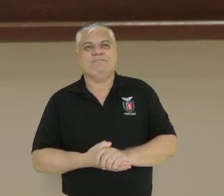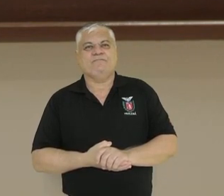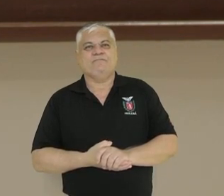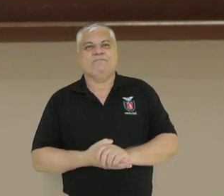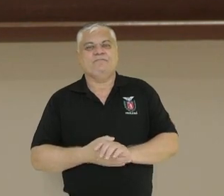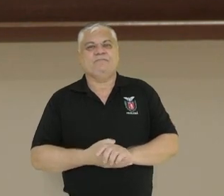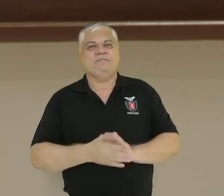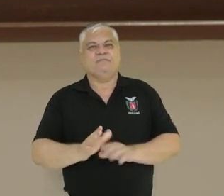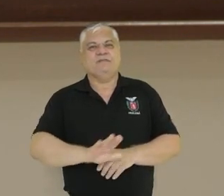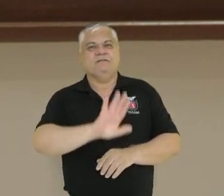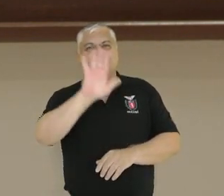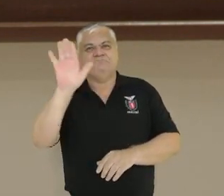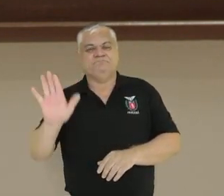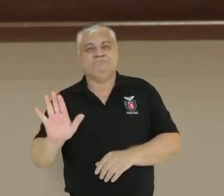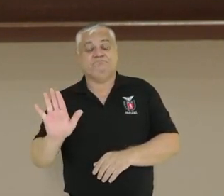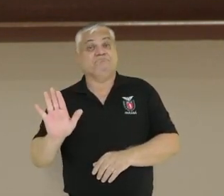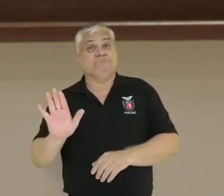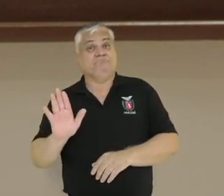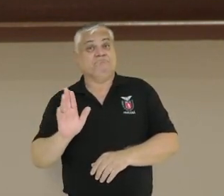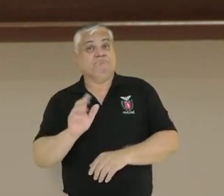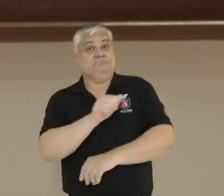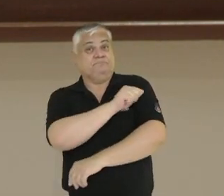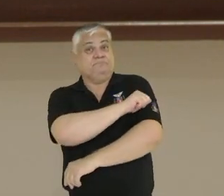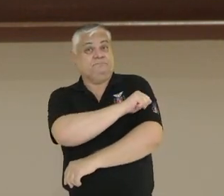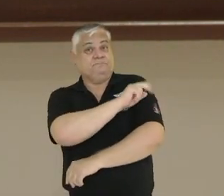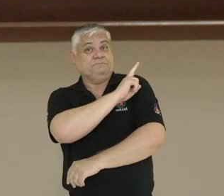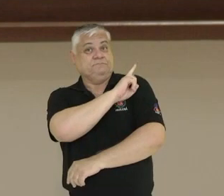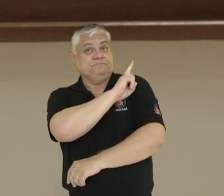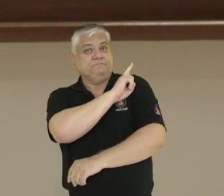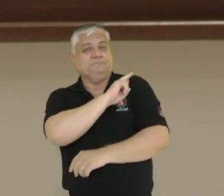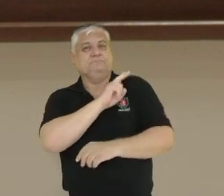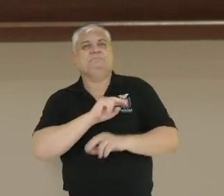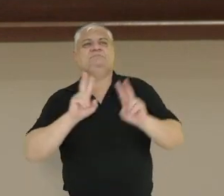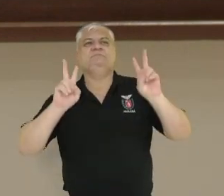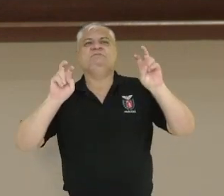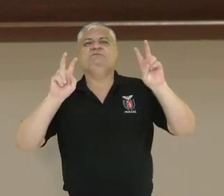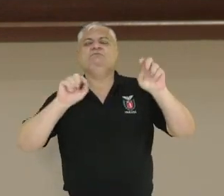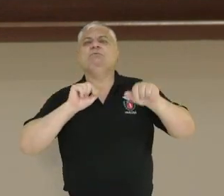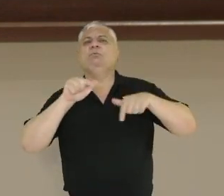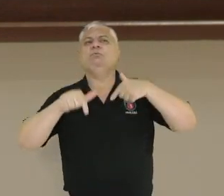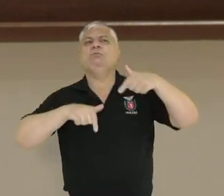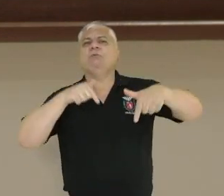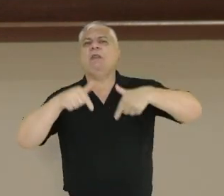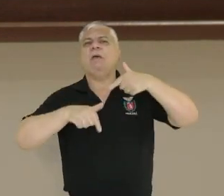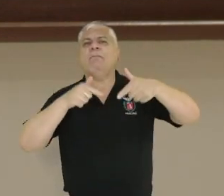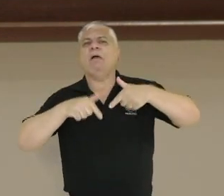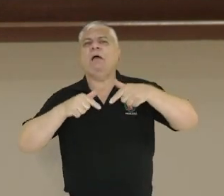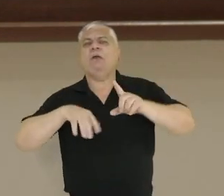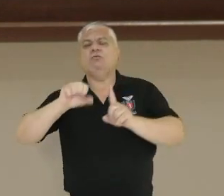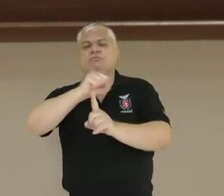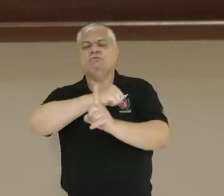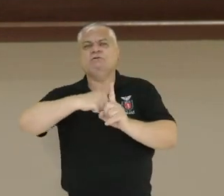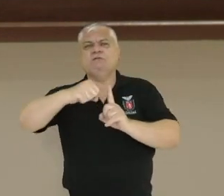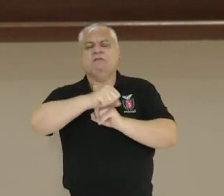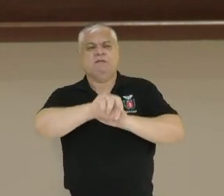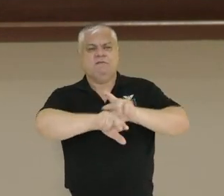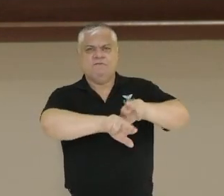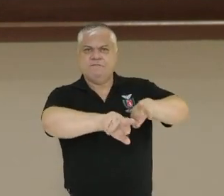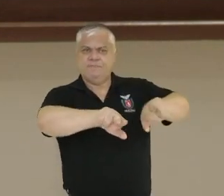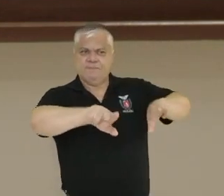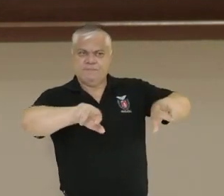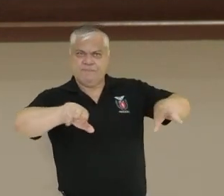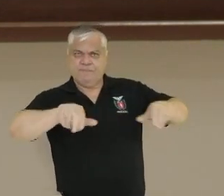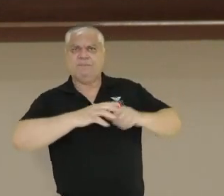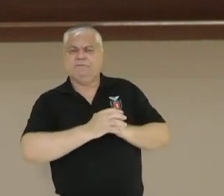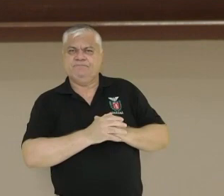Olá, estudantes da segunda série do ensino médio. Neste vídeo vamos falar sobre o trabalho nas diferentes sociedades como um conceito. Então